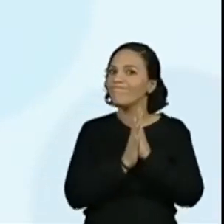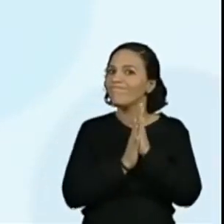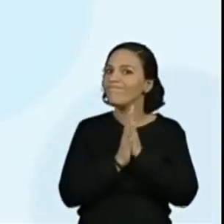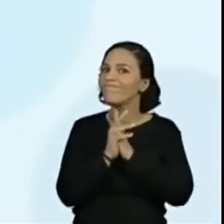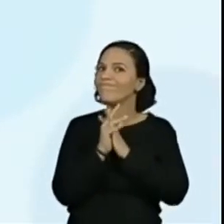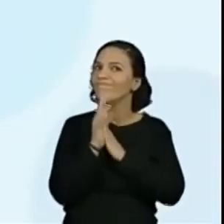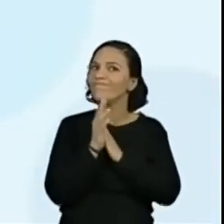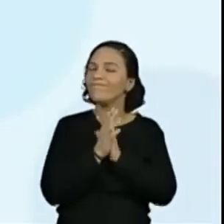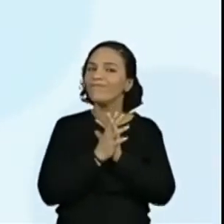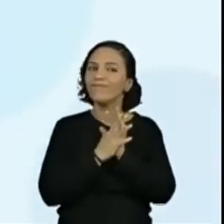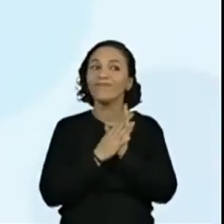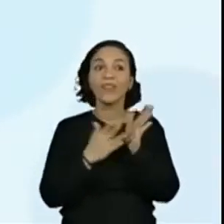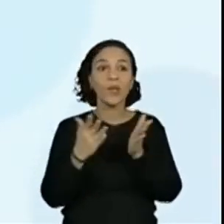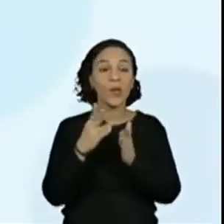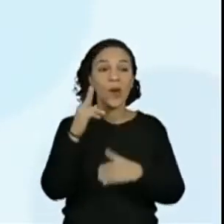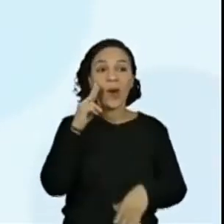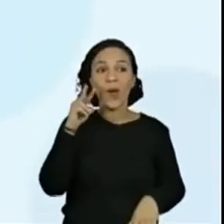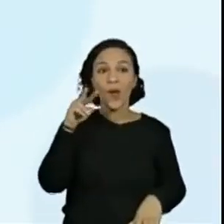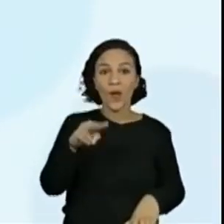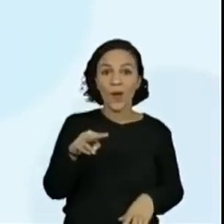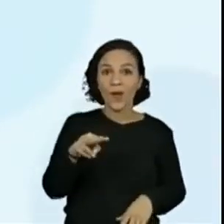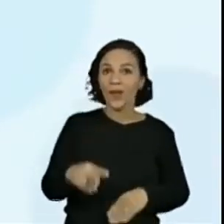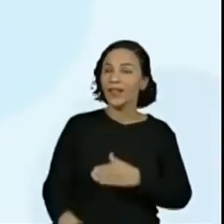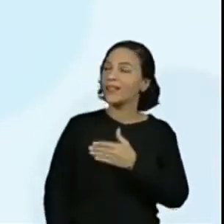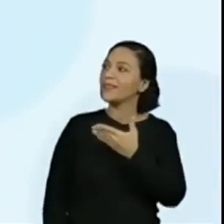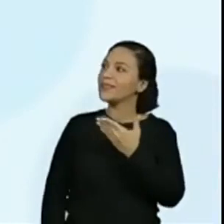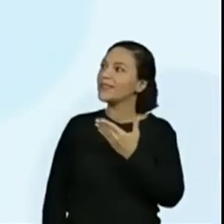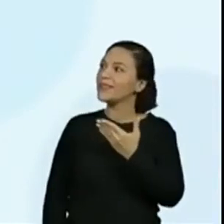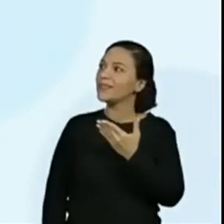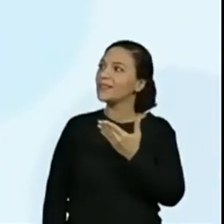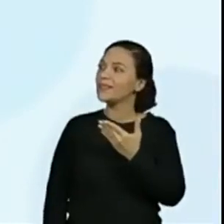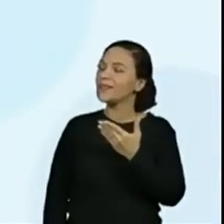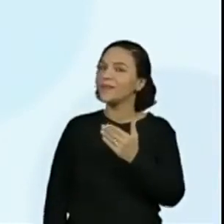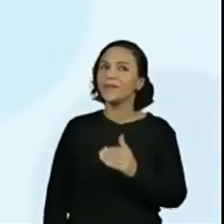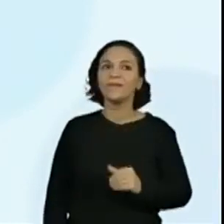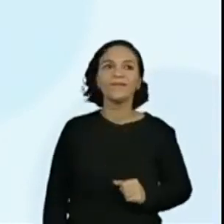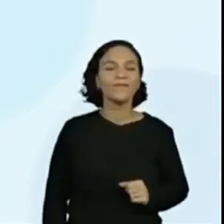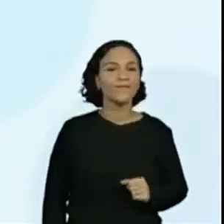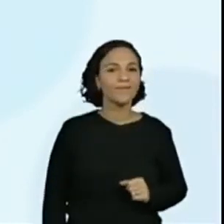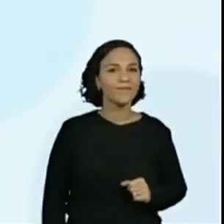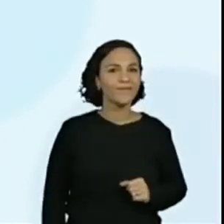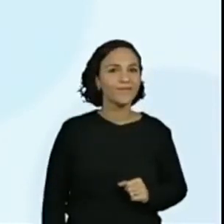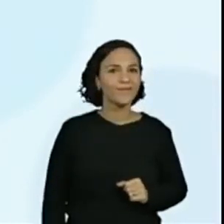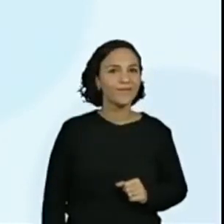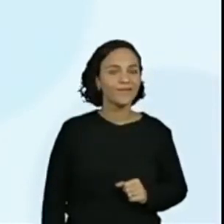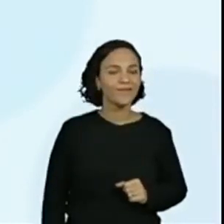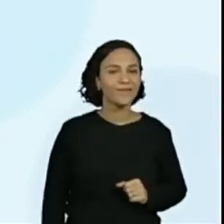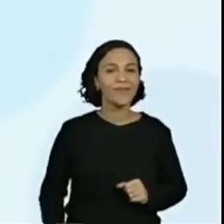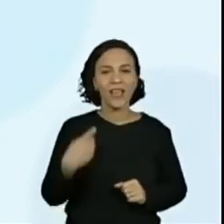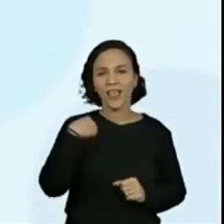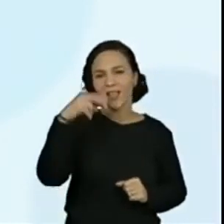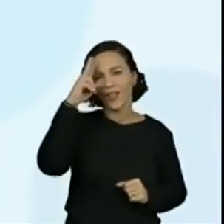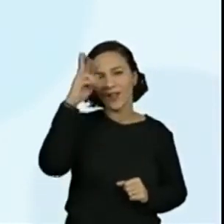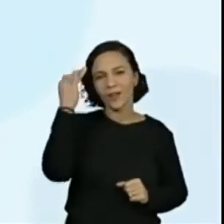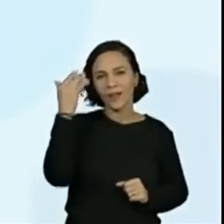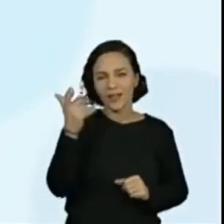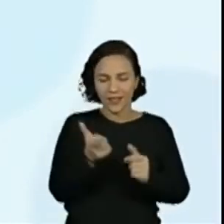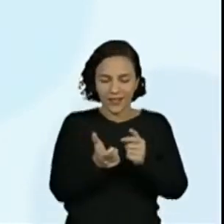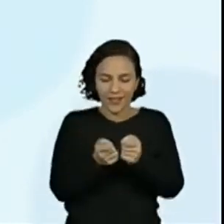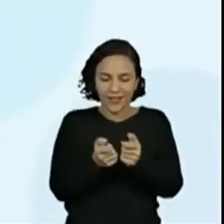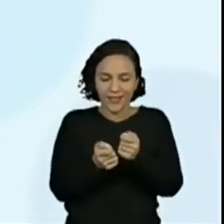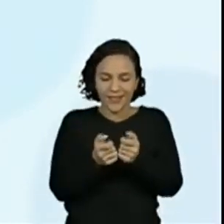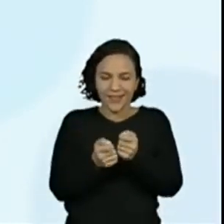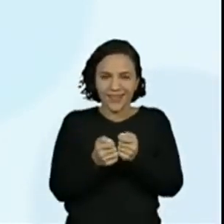E agora? Olhando para essa imagem... Eu lembro Vamos daquele deixá-los. Joguinho, hein? Ah, eu também. Que todo mundo gosta.